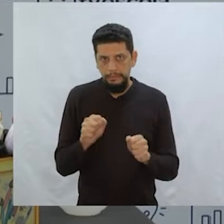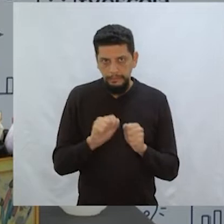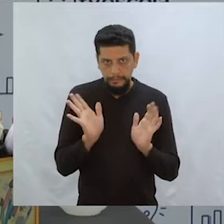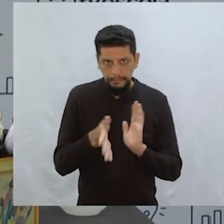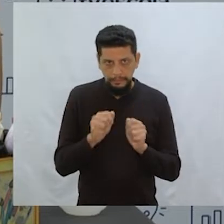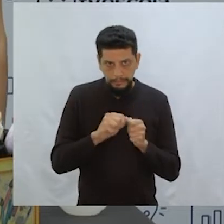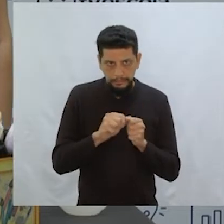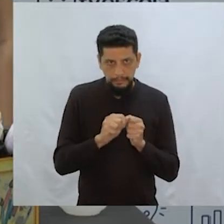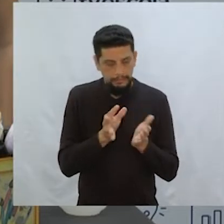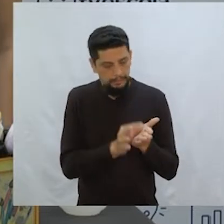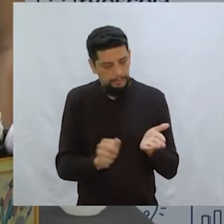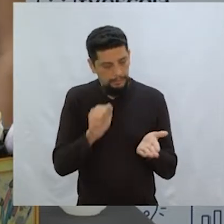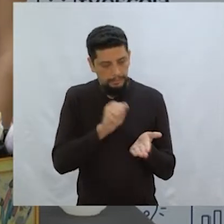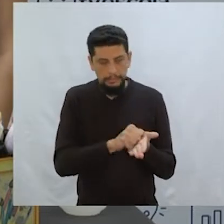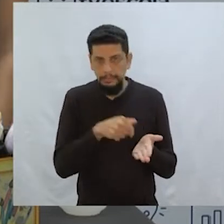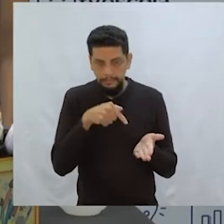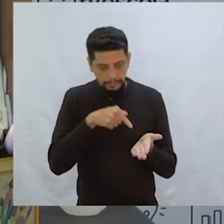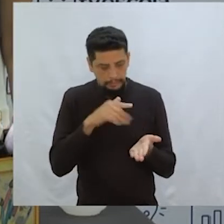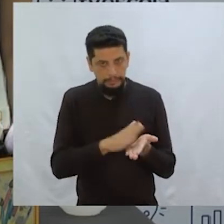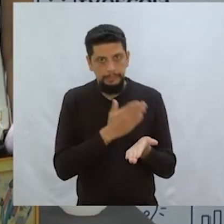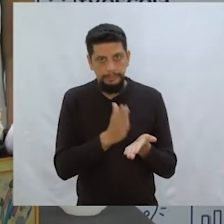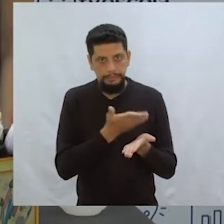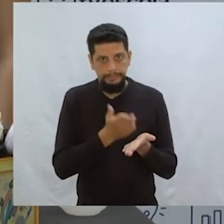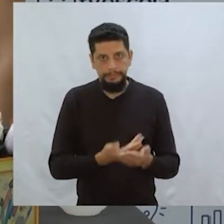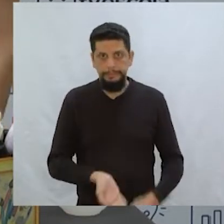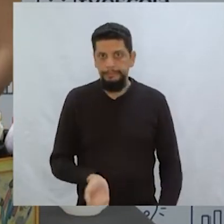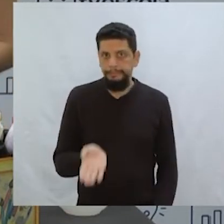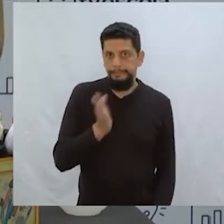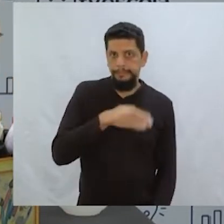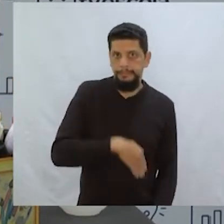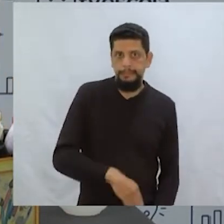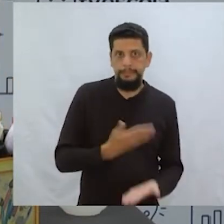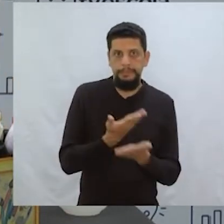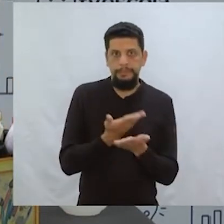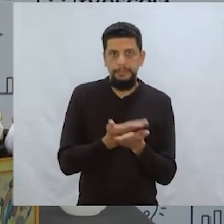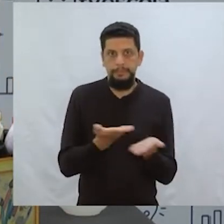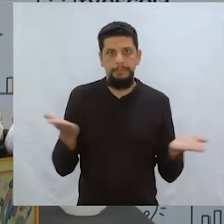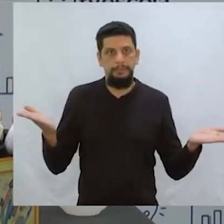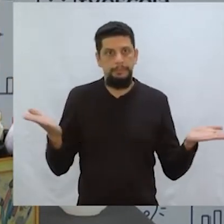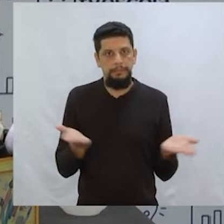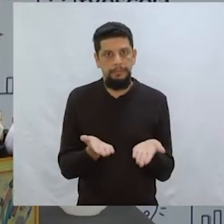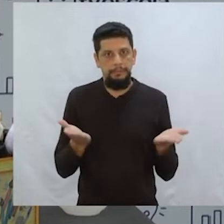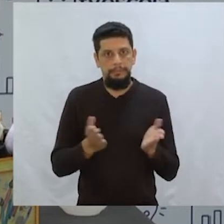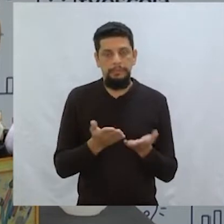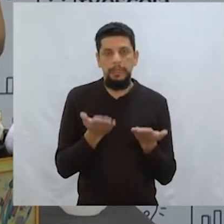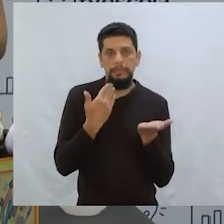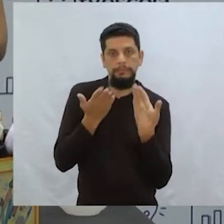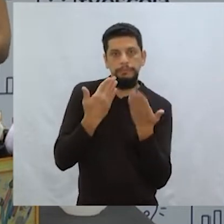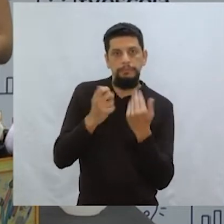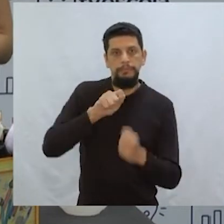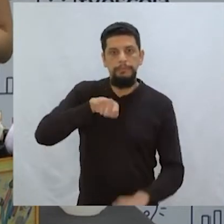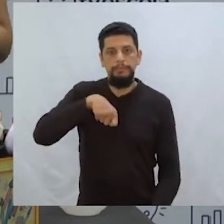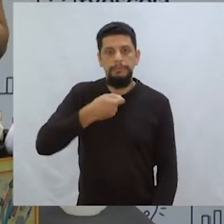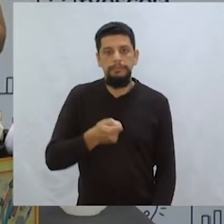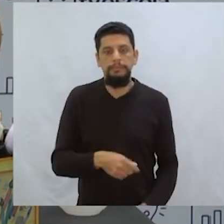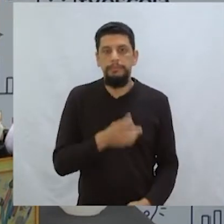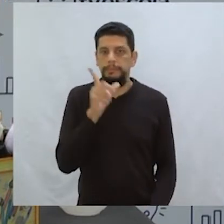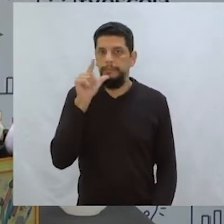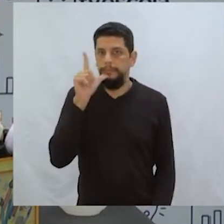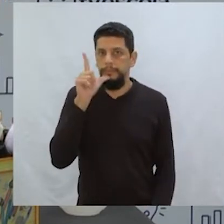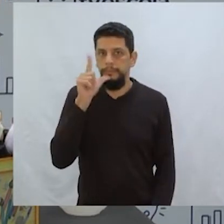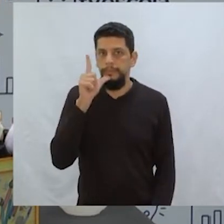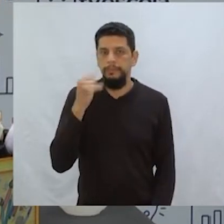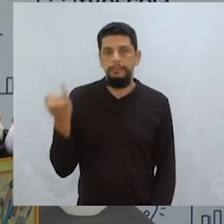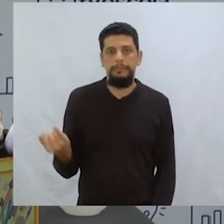Pronto, terminaram de fazer o registro no caderno? Então vamos para a nossa aula de hoje, que nós vamos conversar sobre a